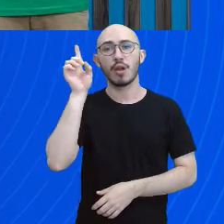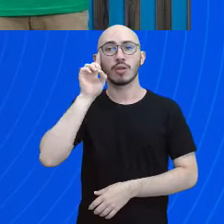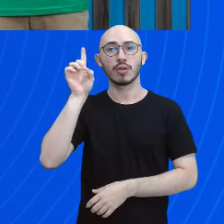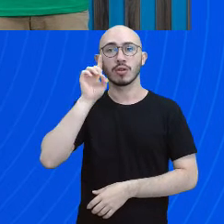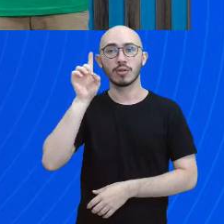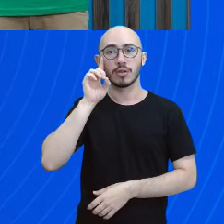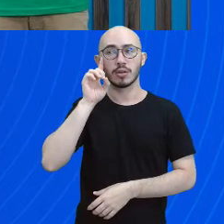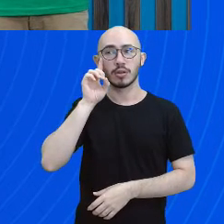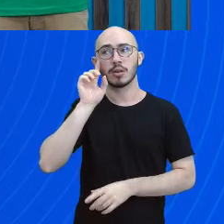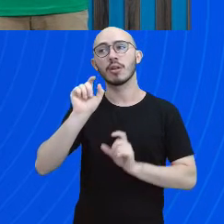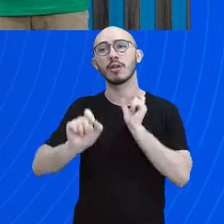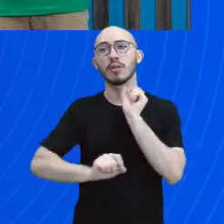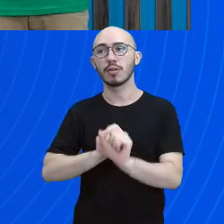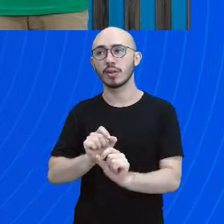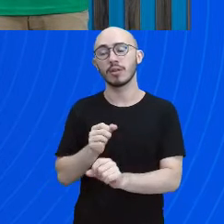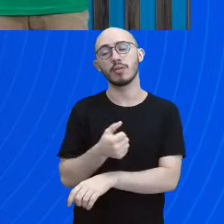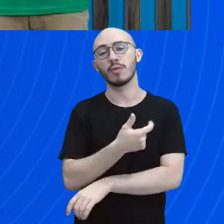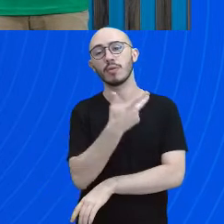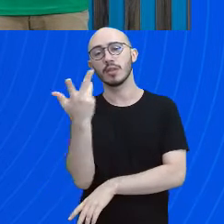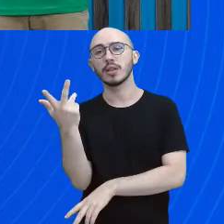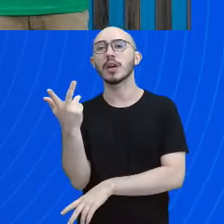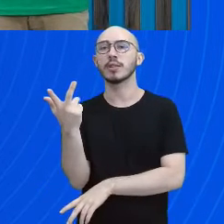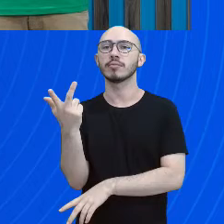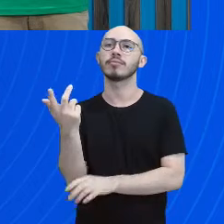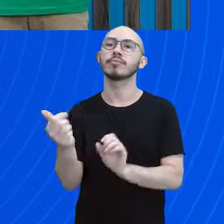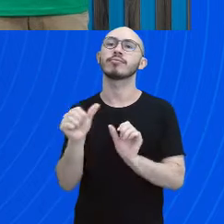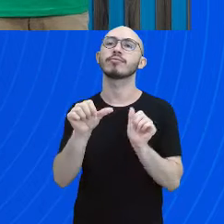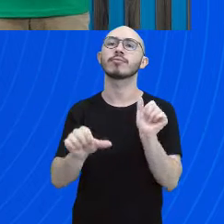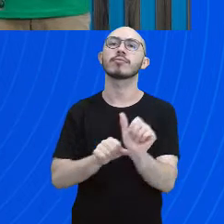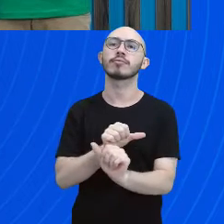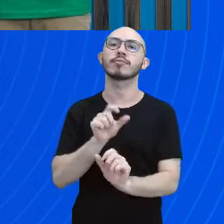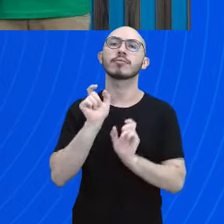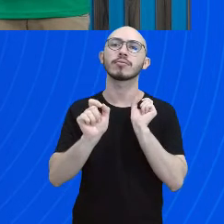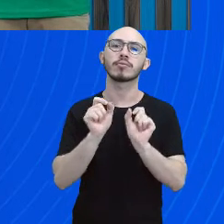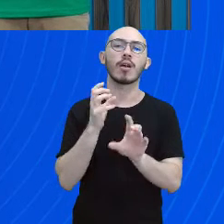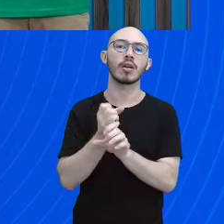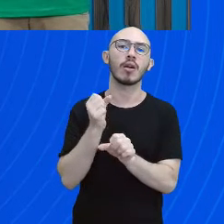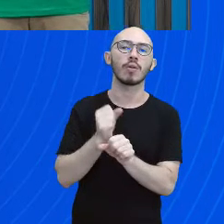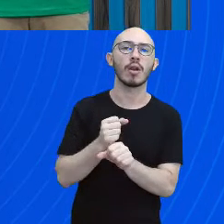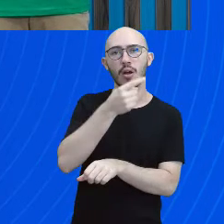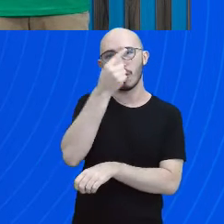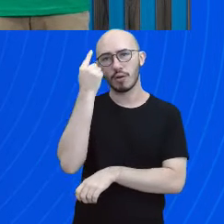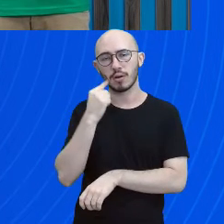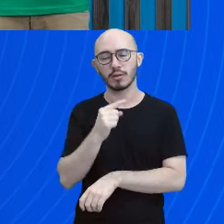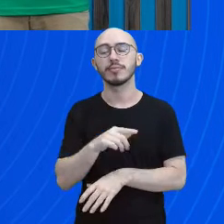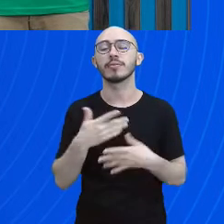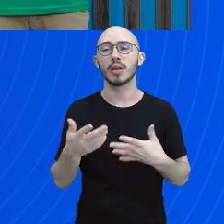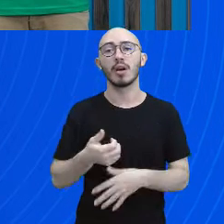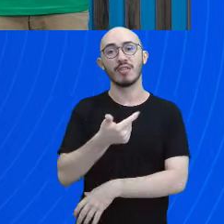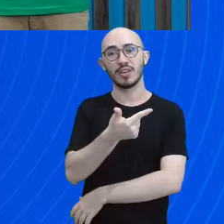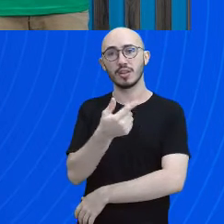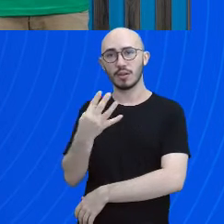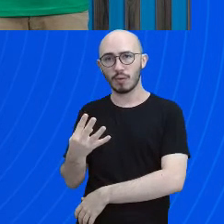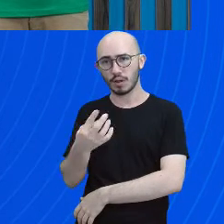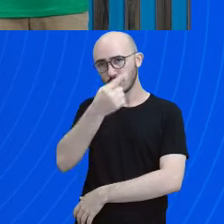transformar essa quantidade aí em horas por dia e a gente vai encontrar aí que, no caso, 24 horas por dia